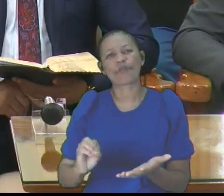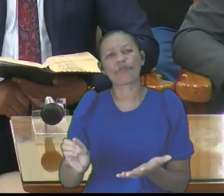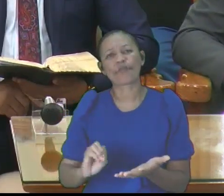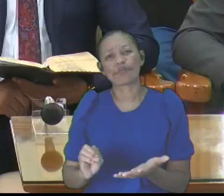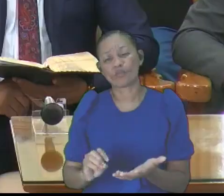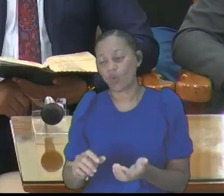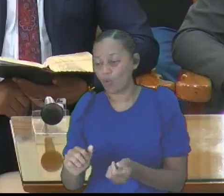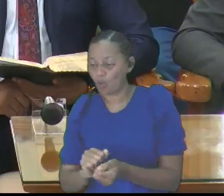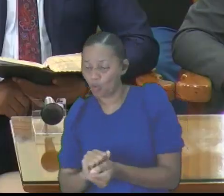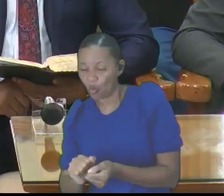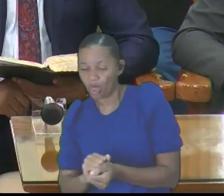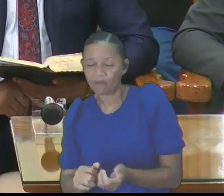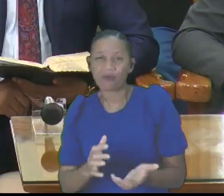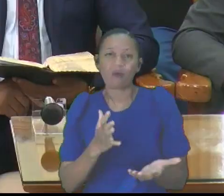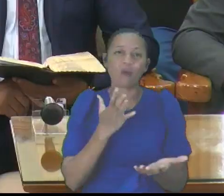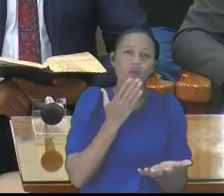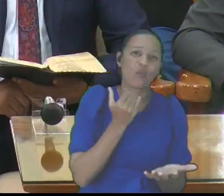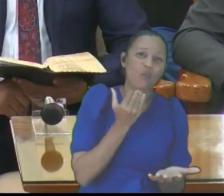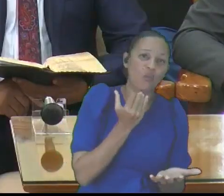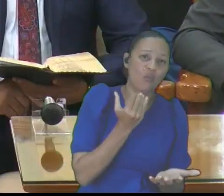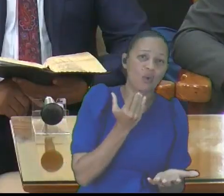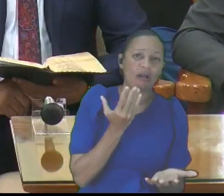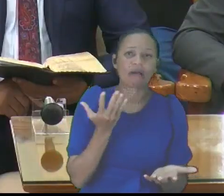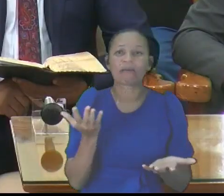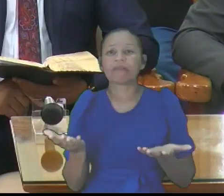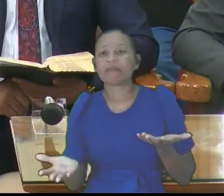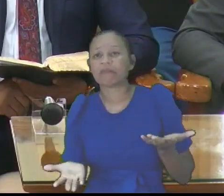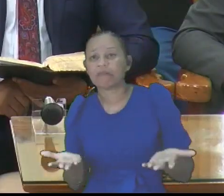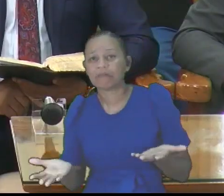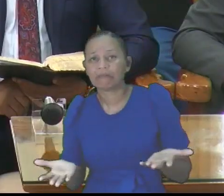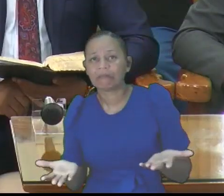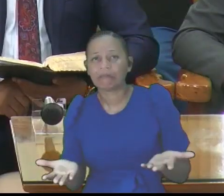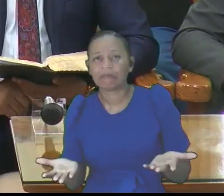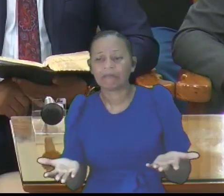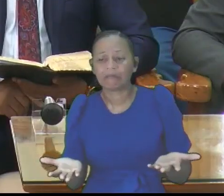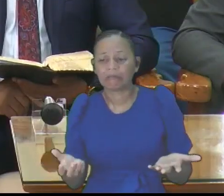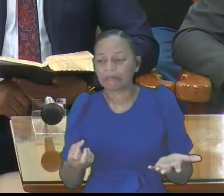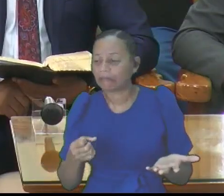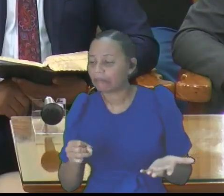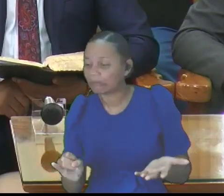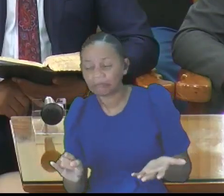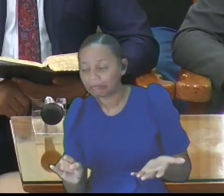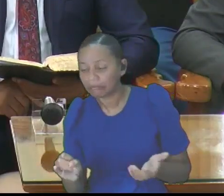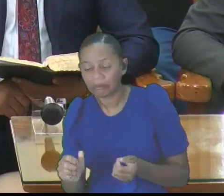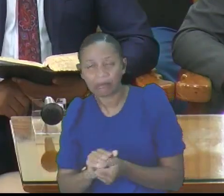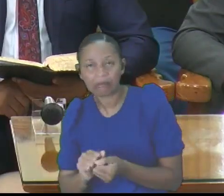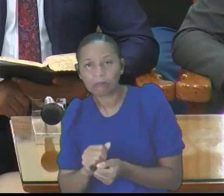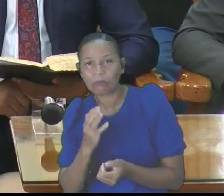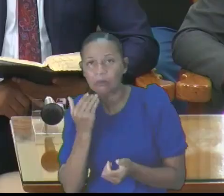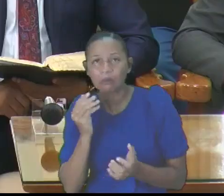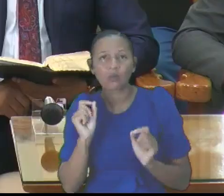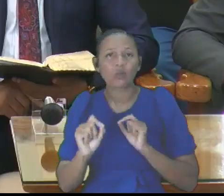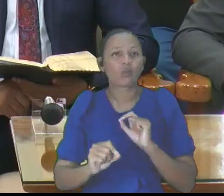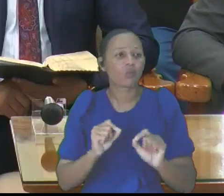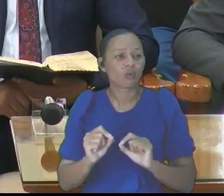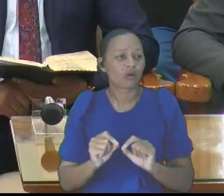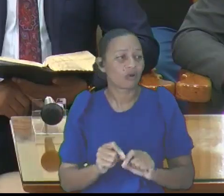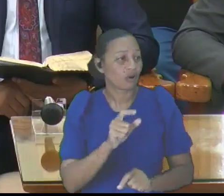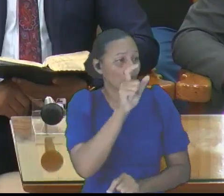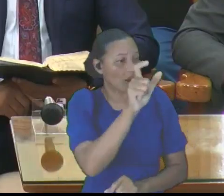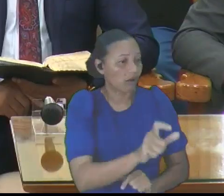ou lavava ou comia, e se não lavasse, não comia. E sabe o que foi que os vizinhos